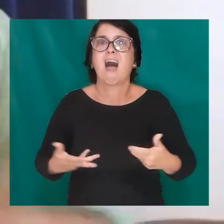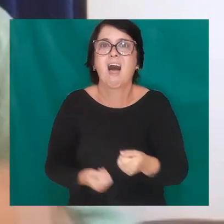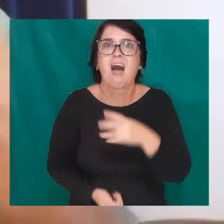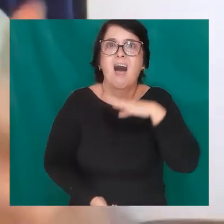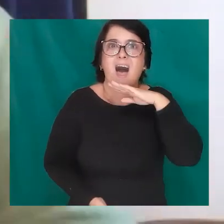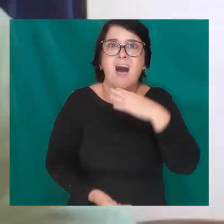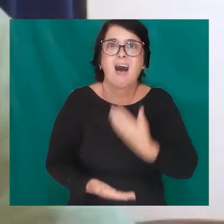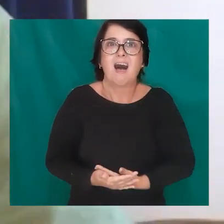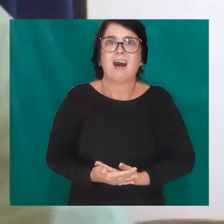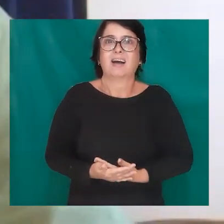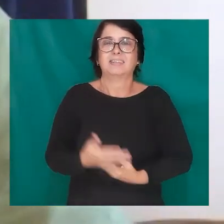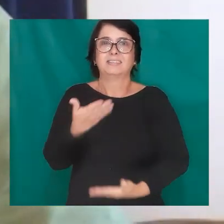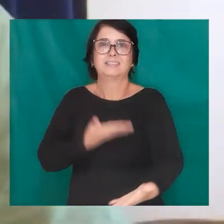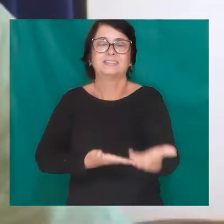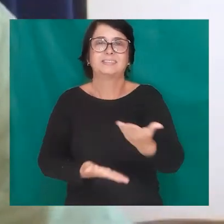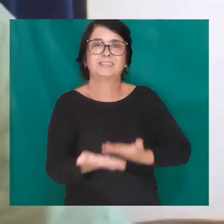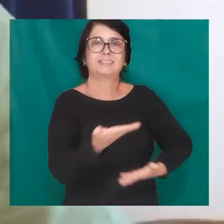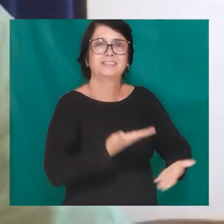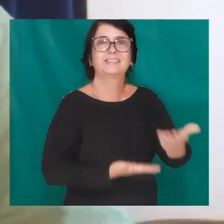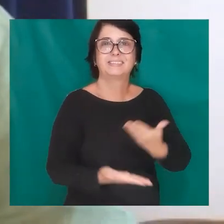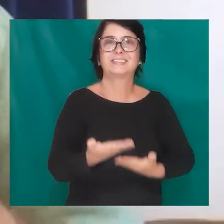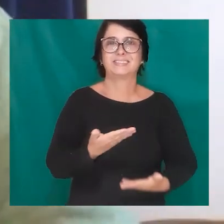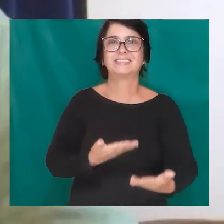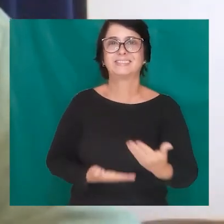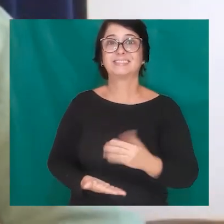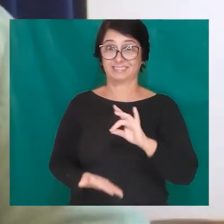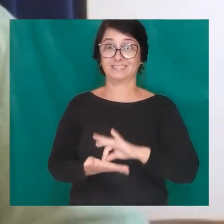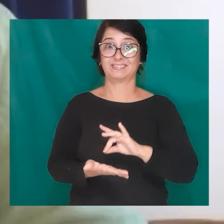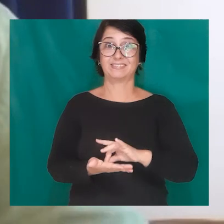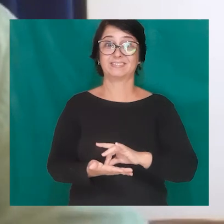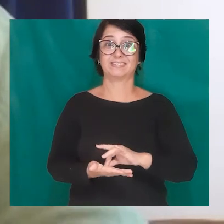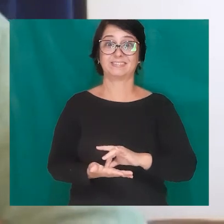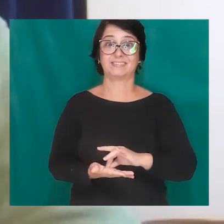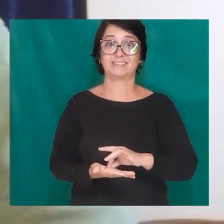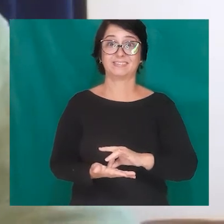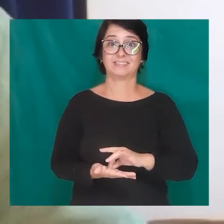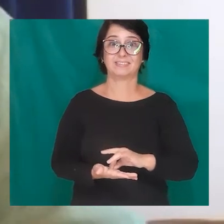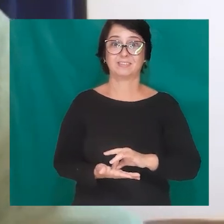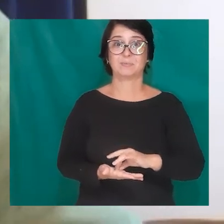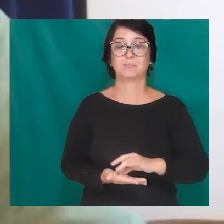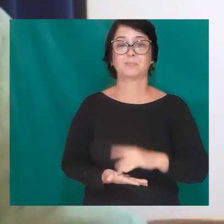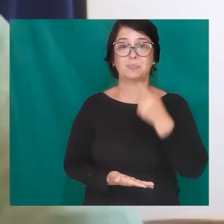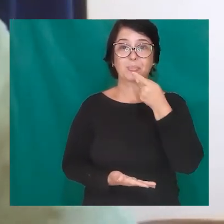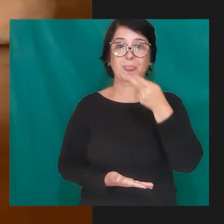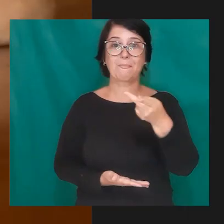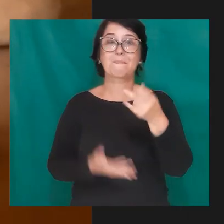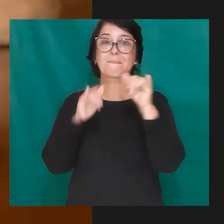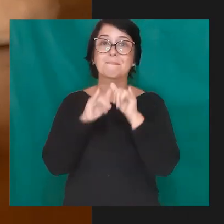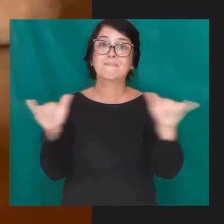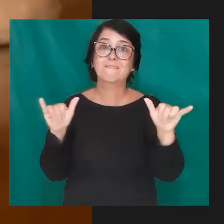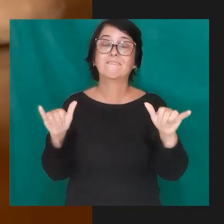de ouvir essa troca que a gente está tendo. E, na verdade, eu estou falando tudo isso para dar um prenúncio aqui de que